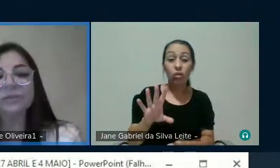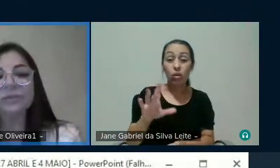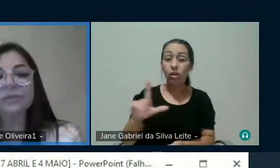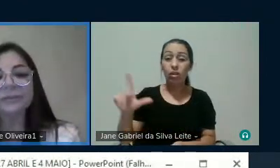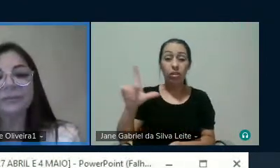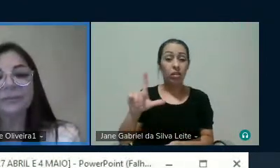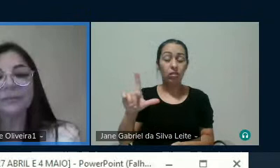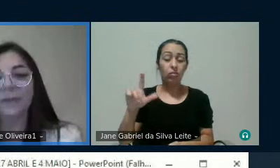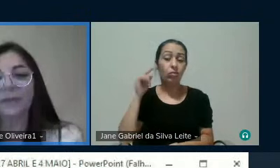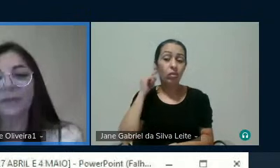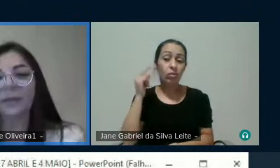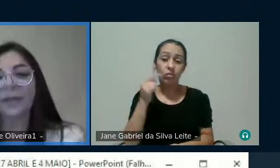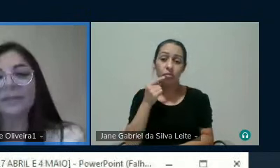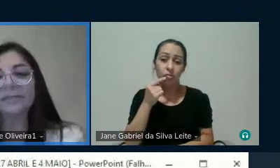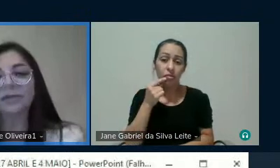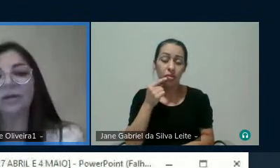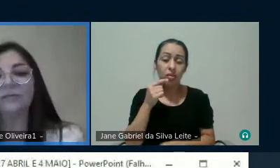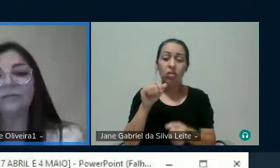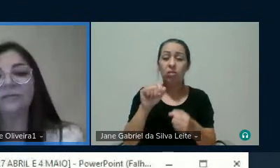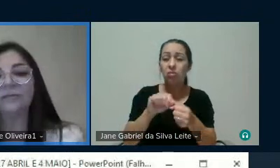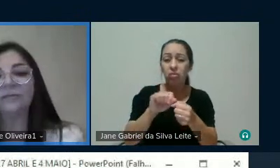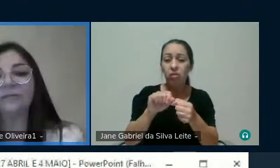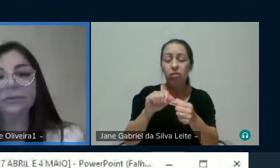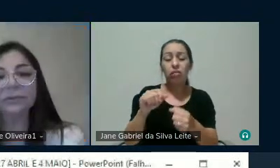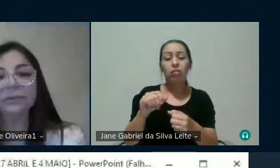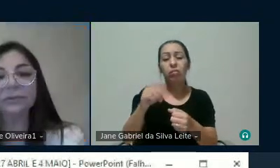é só feita por surdos.